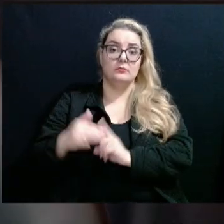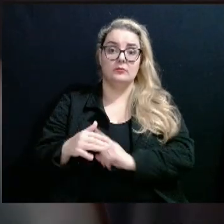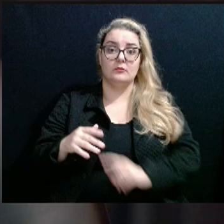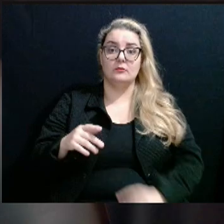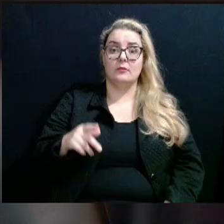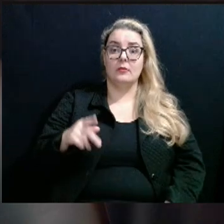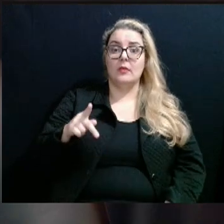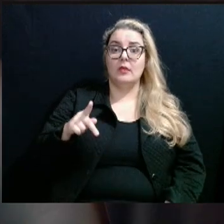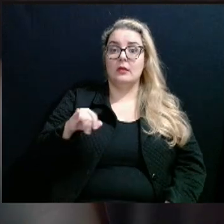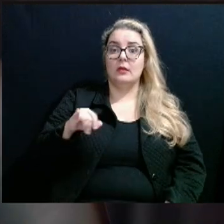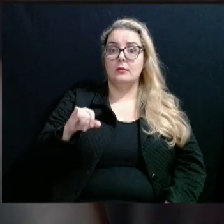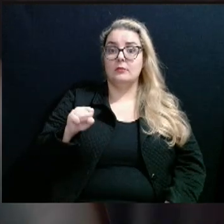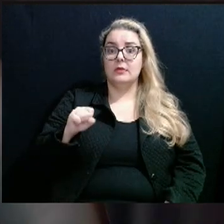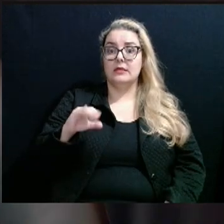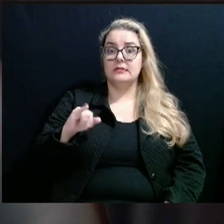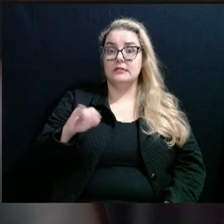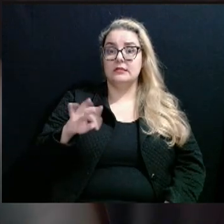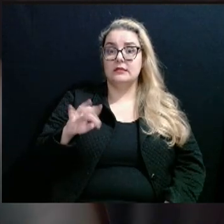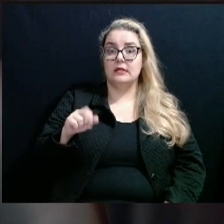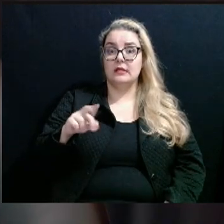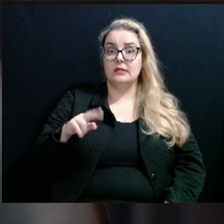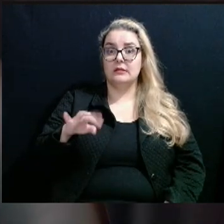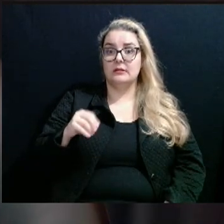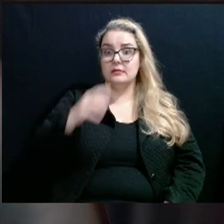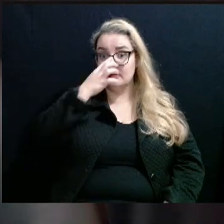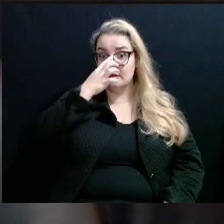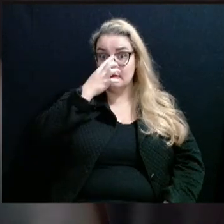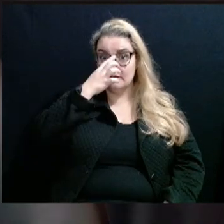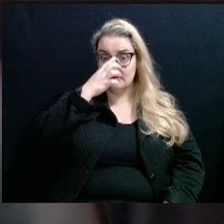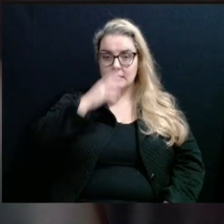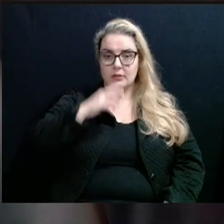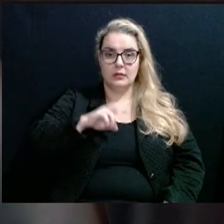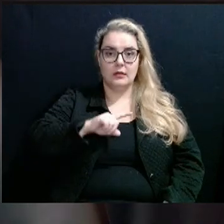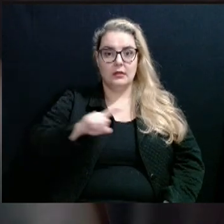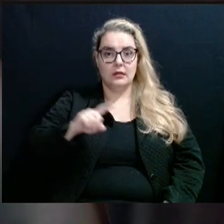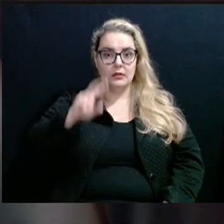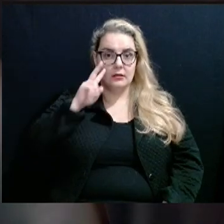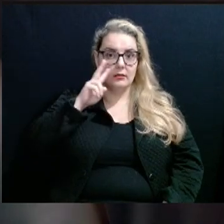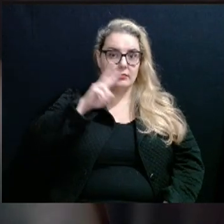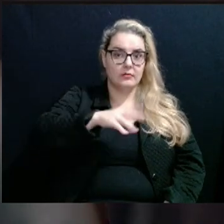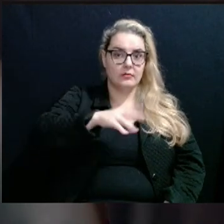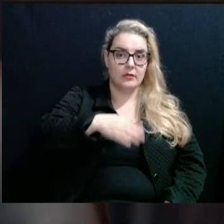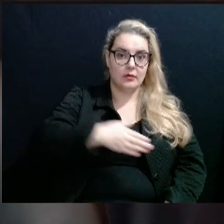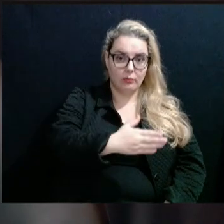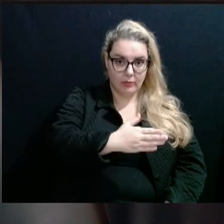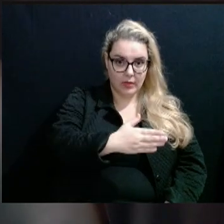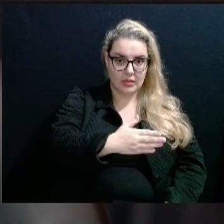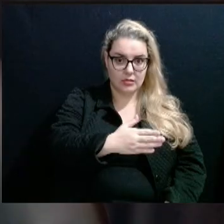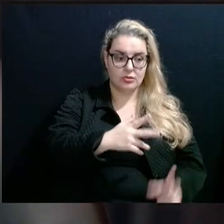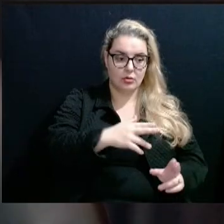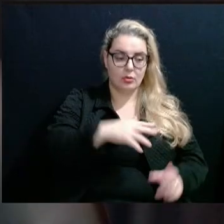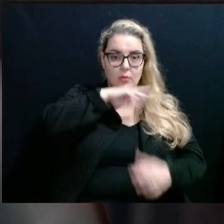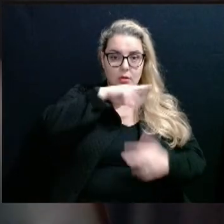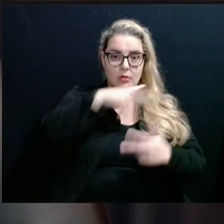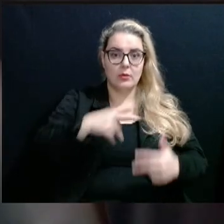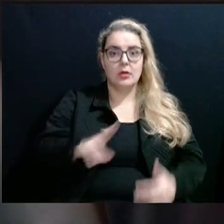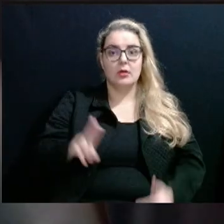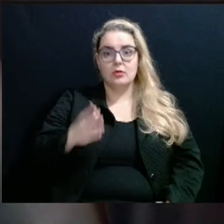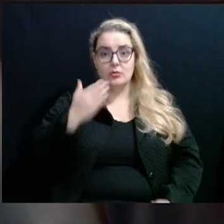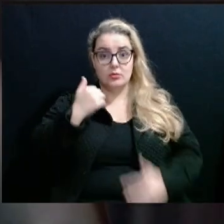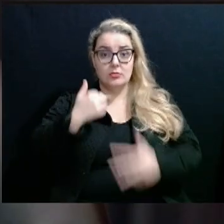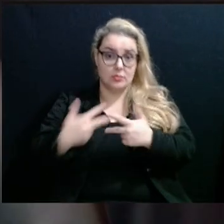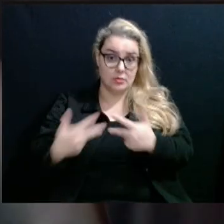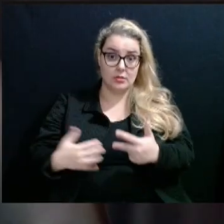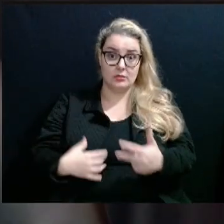é a pessoa que não vê o peixe como um animal e acaba utilizando ele dentro da alimentação. Então, ela não usa nenhum